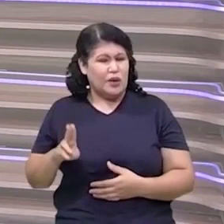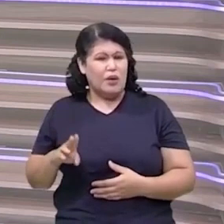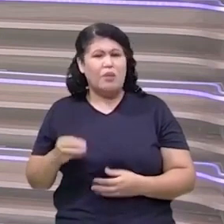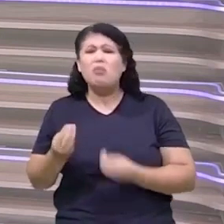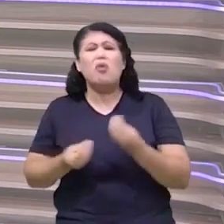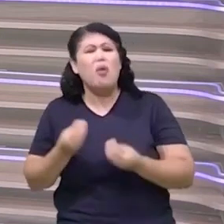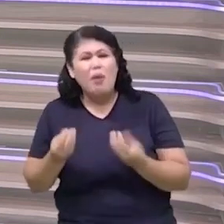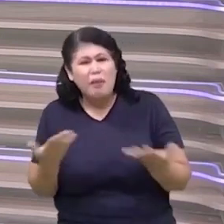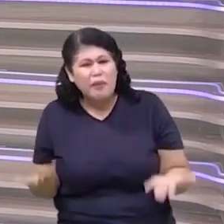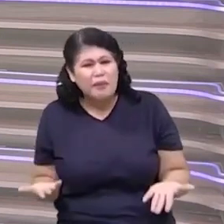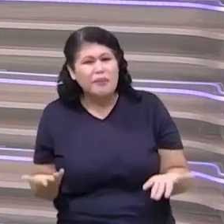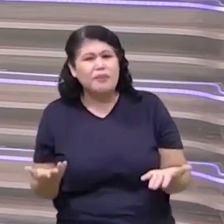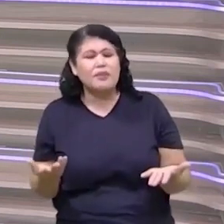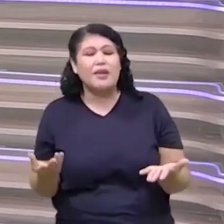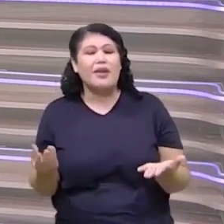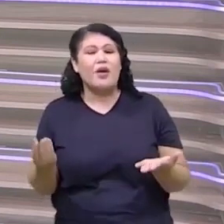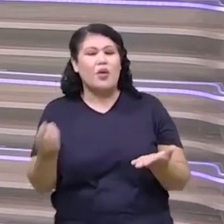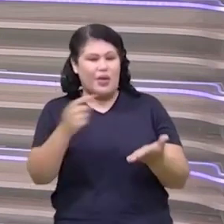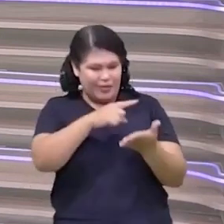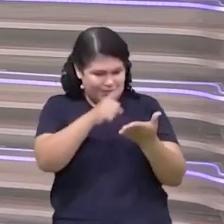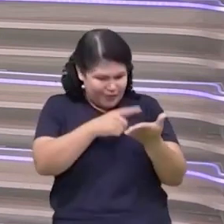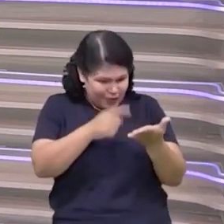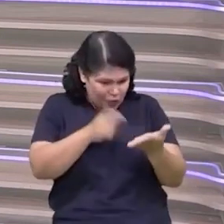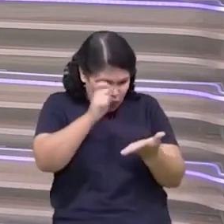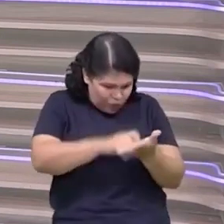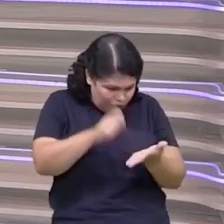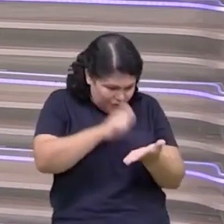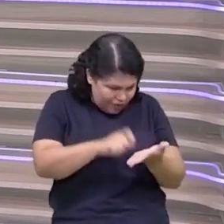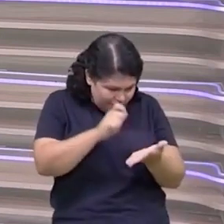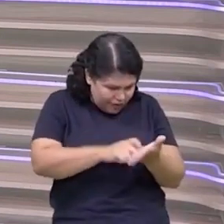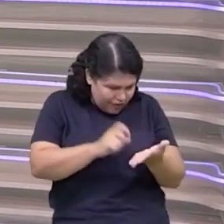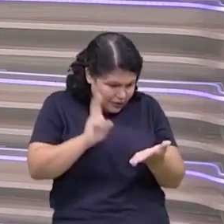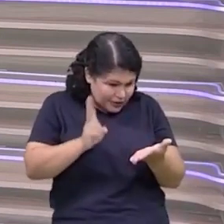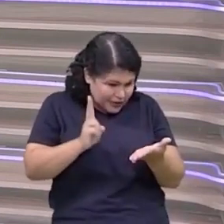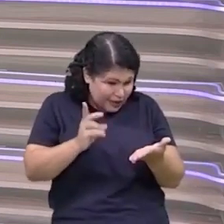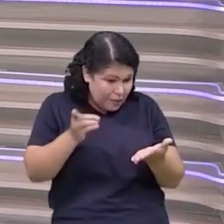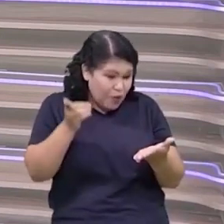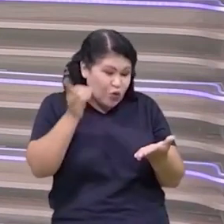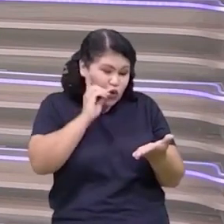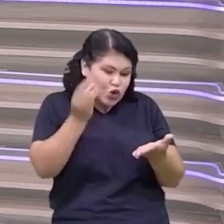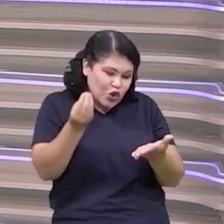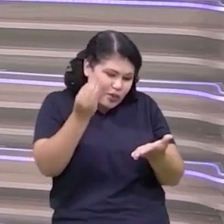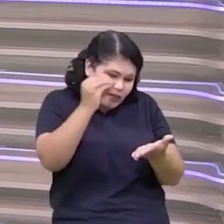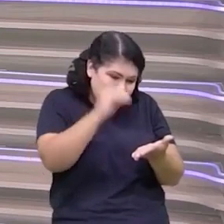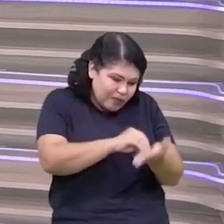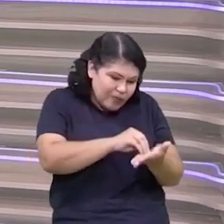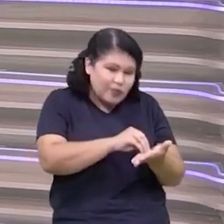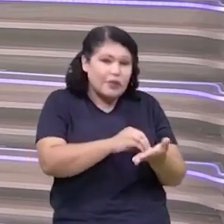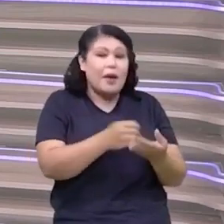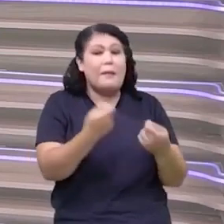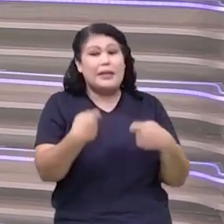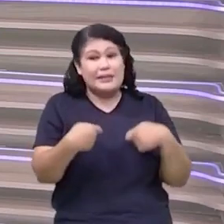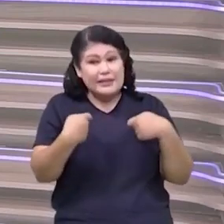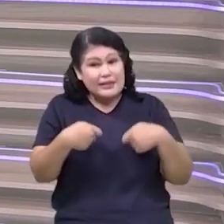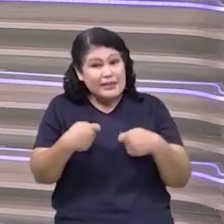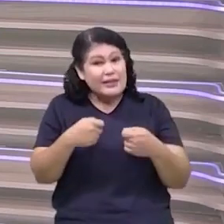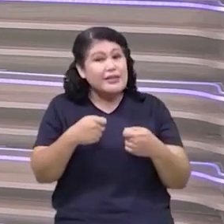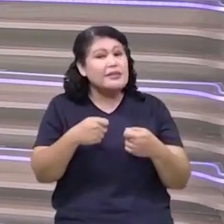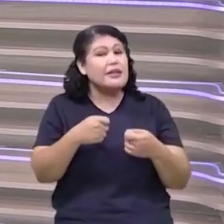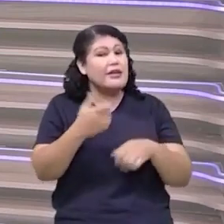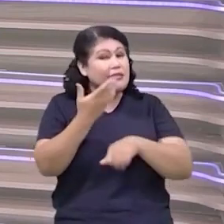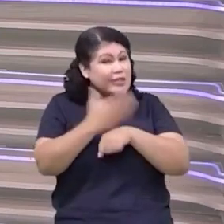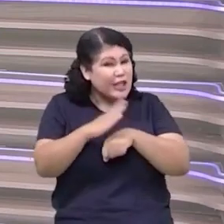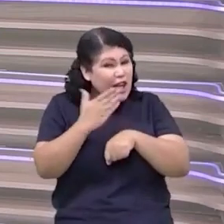assim, professora? No nosso caderno. É interessante que a gente sempre exercite nossas